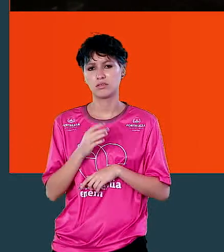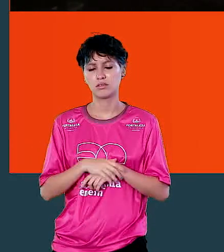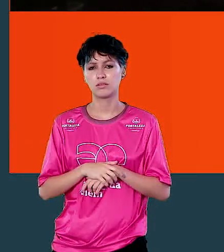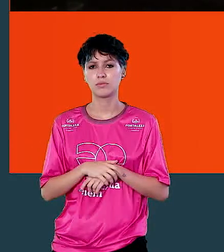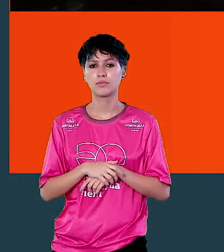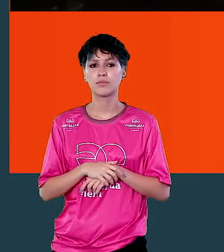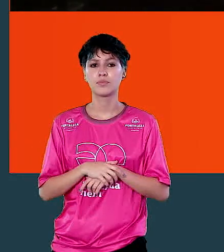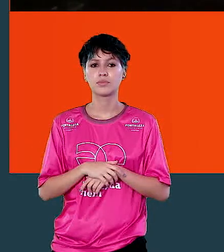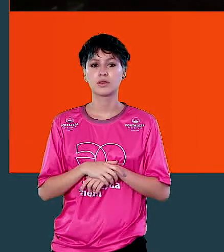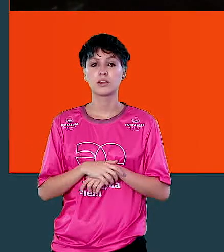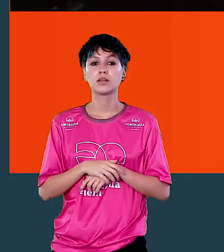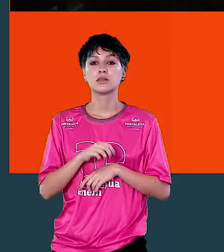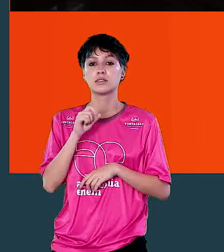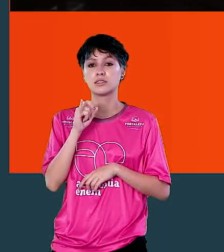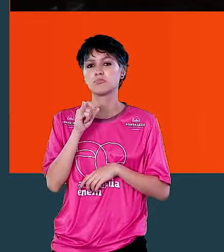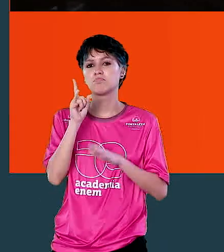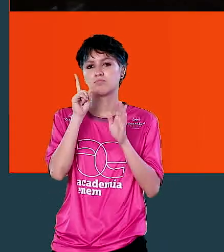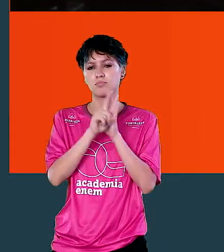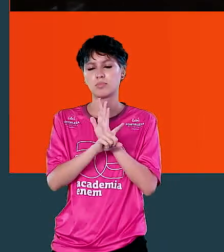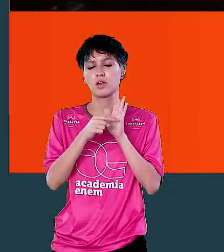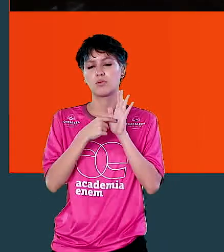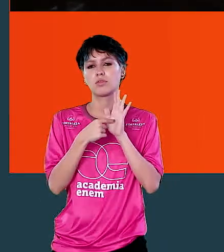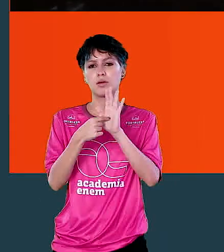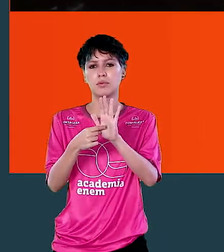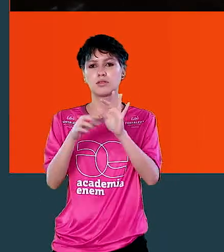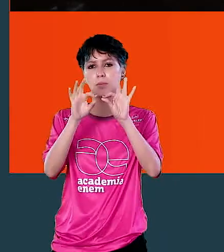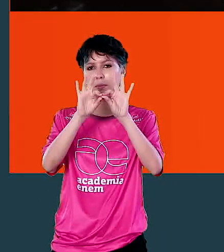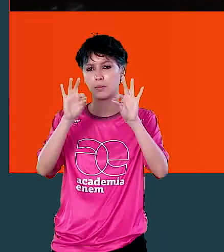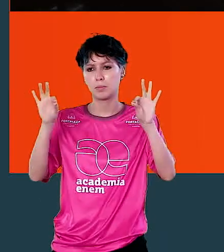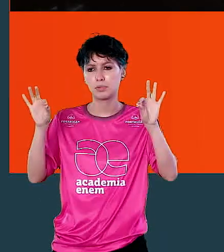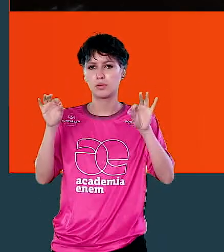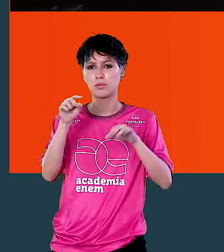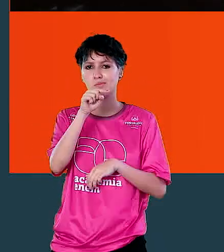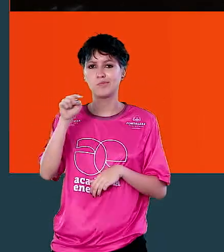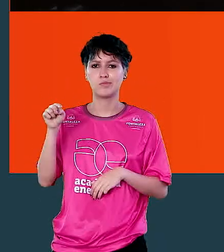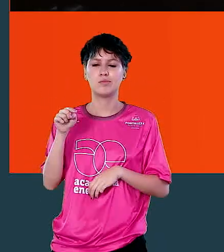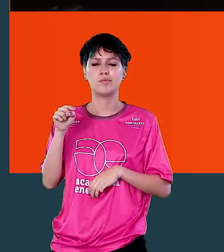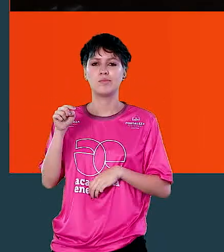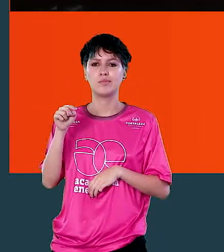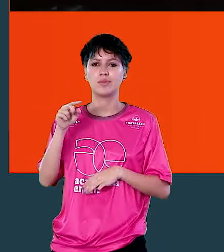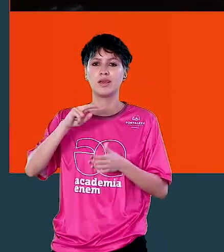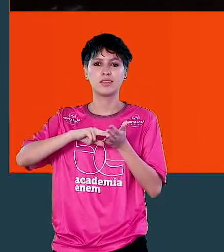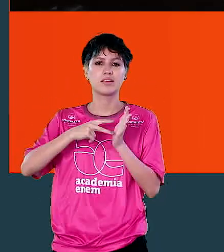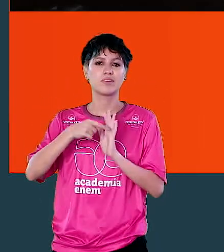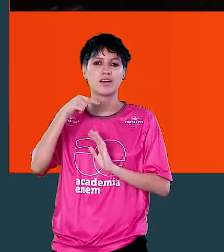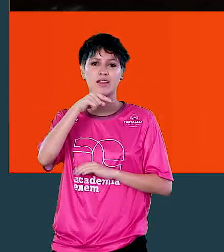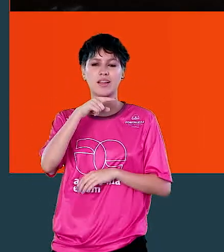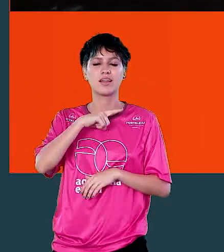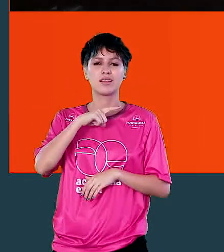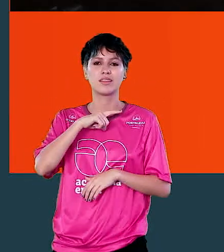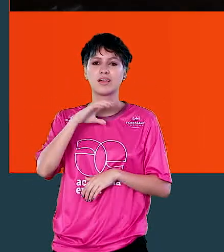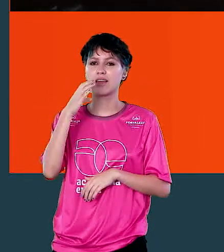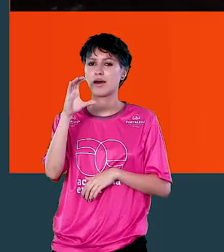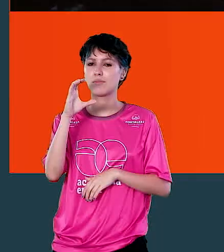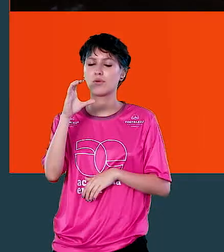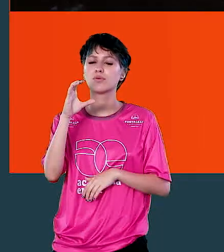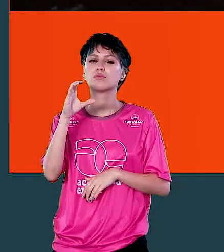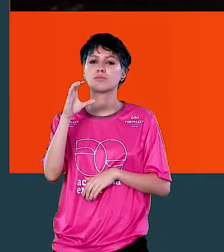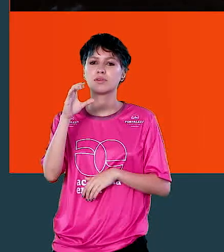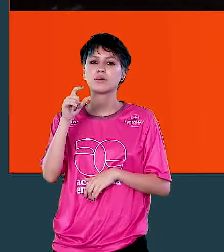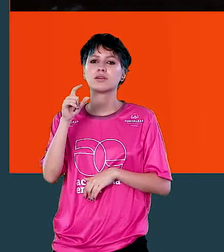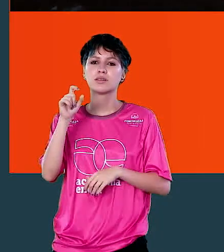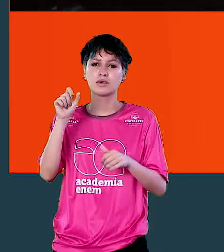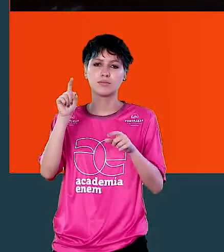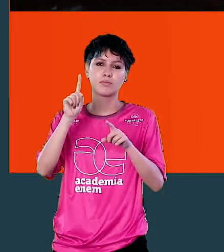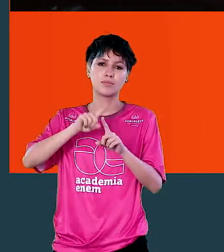com tracinhos, essa molécula é só formada por 2 elementos. Carbono e hidrogênio. Como é que a